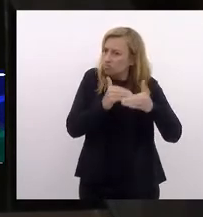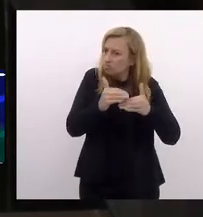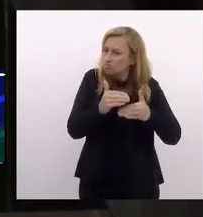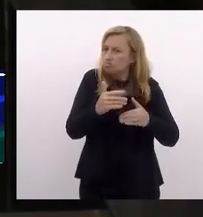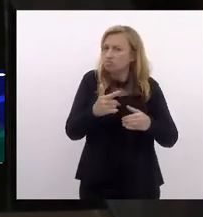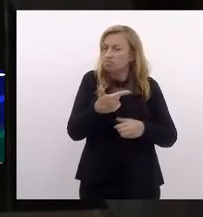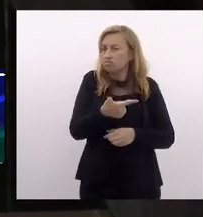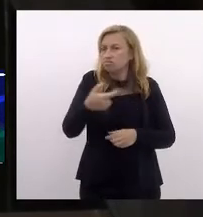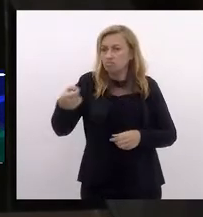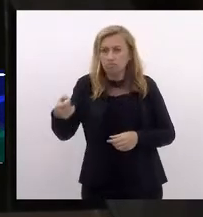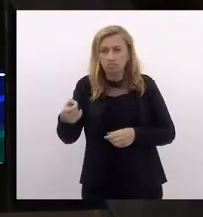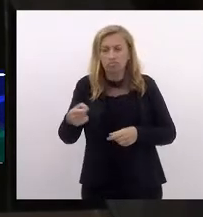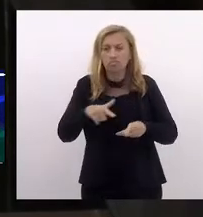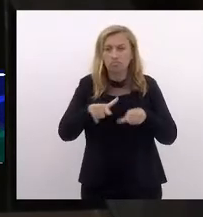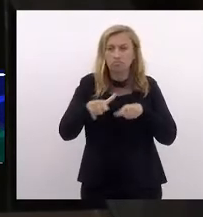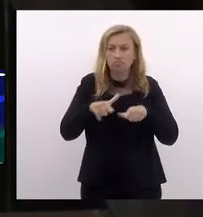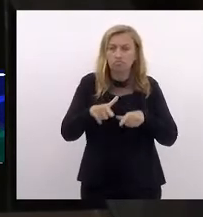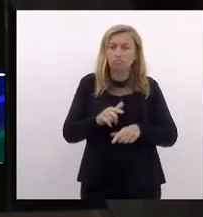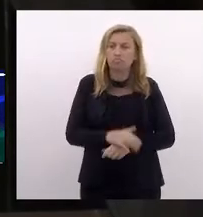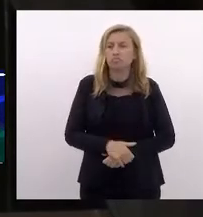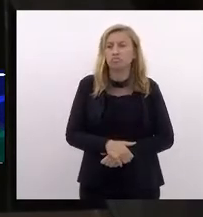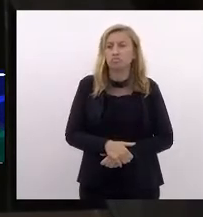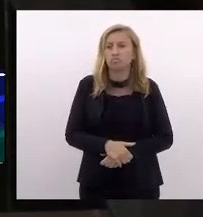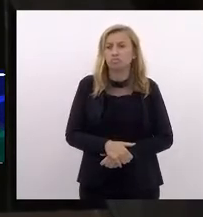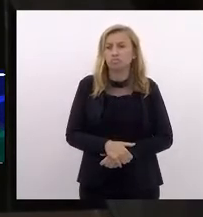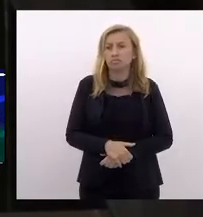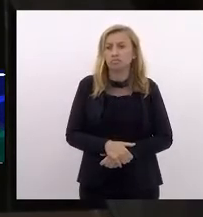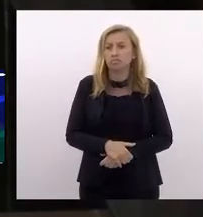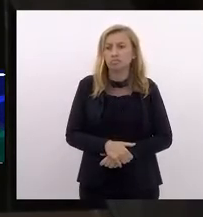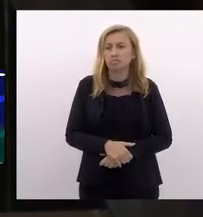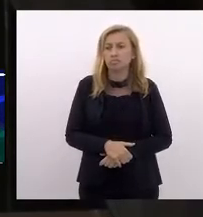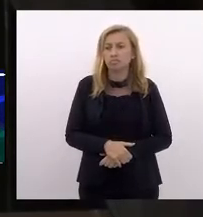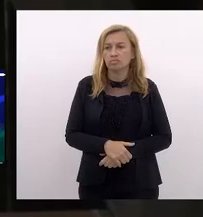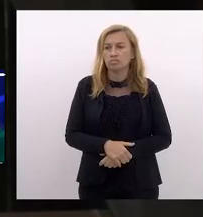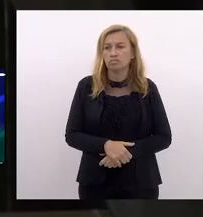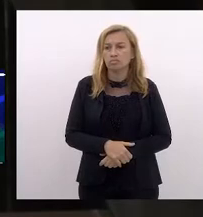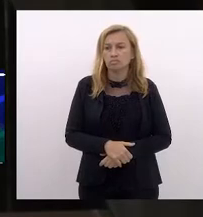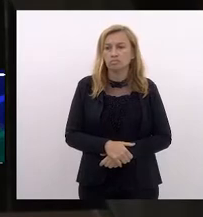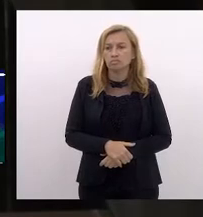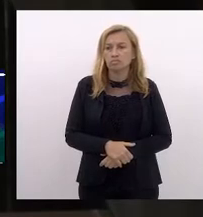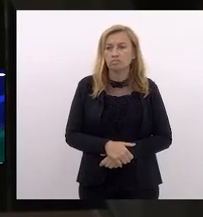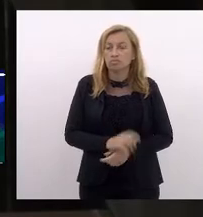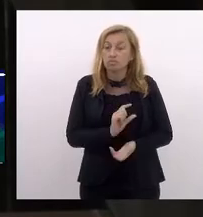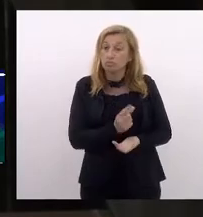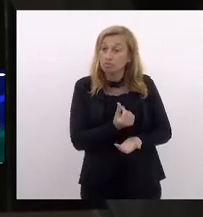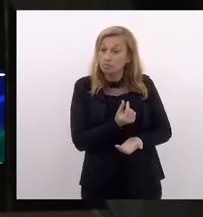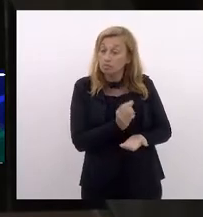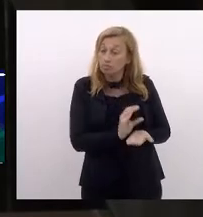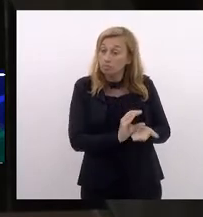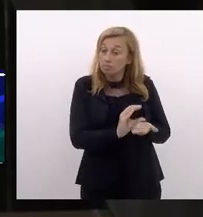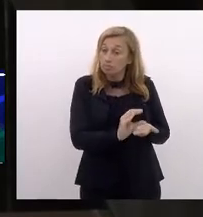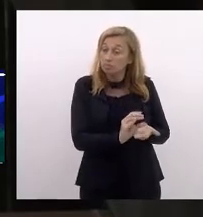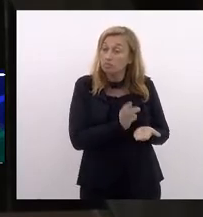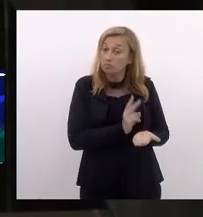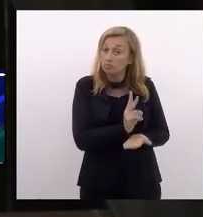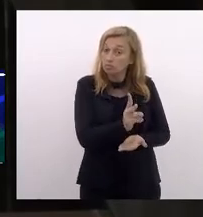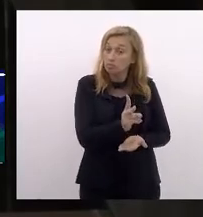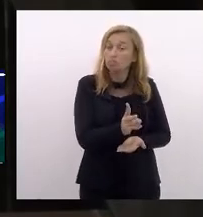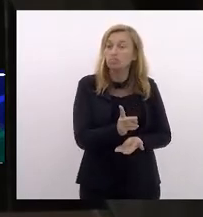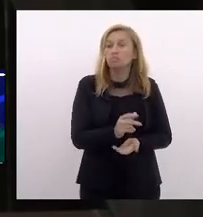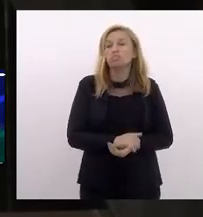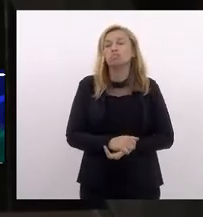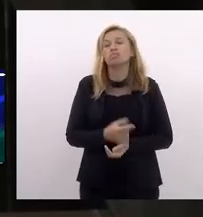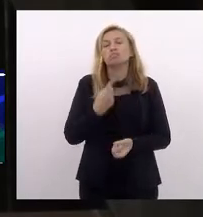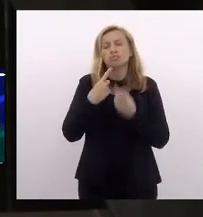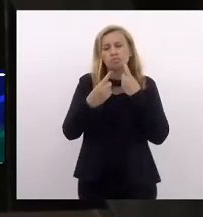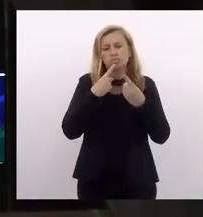exercício 2020 que as práticas de execução e satisfatória desse lançamento tem um continuado E aí tem